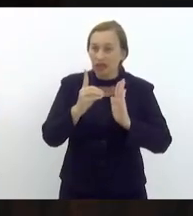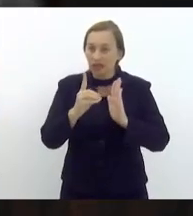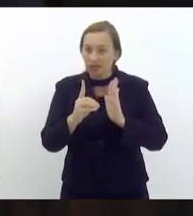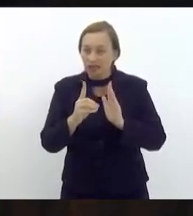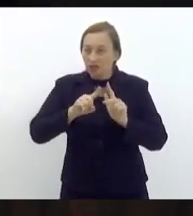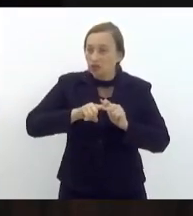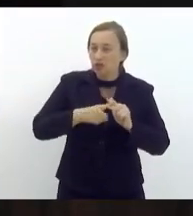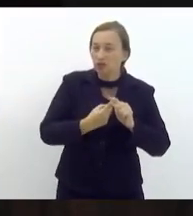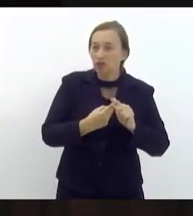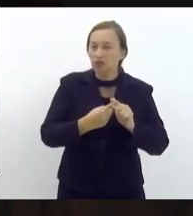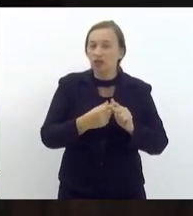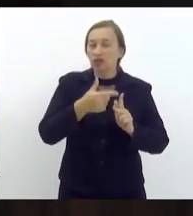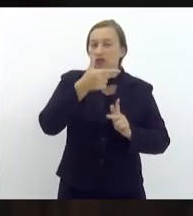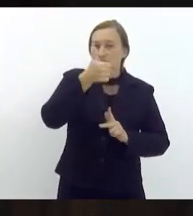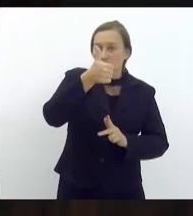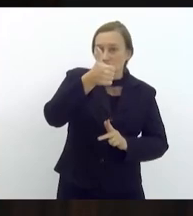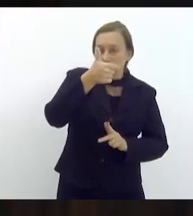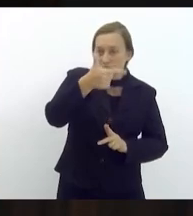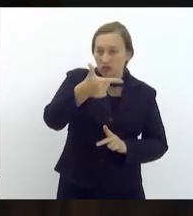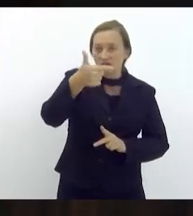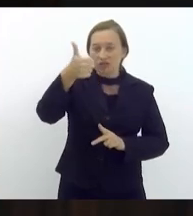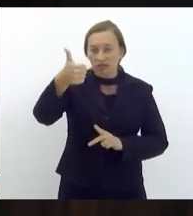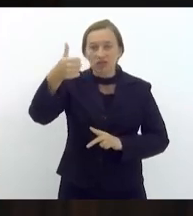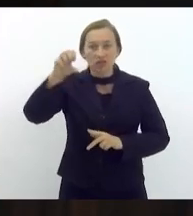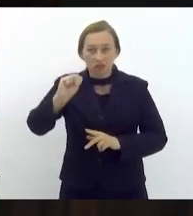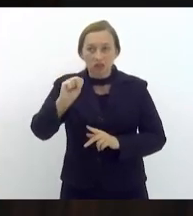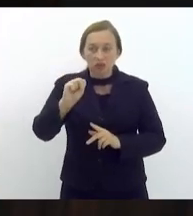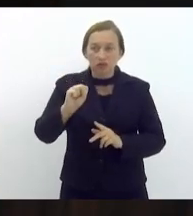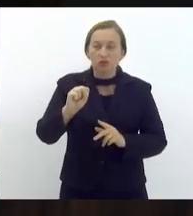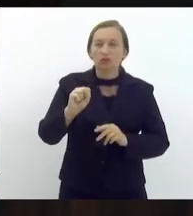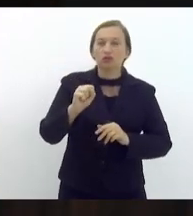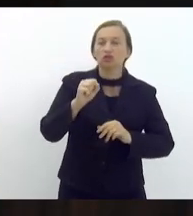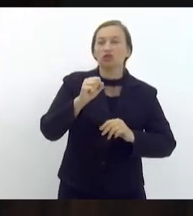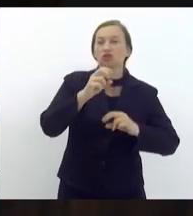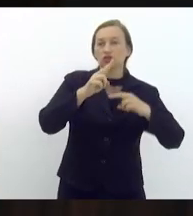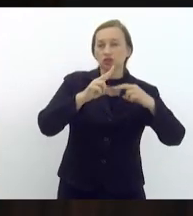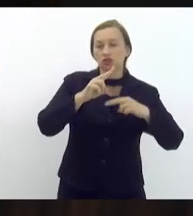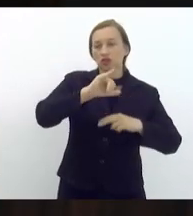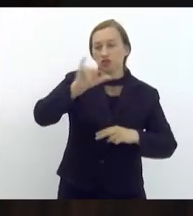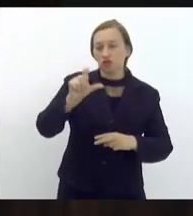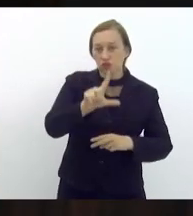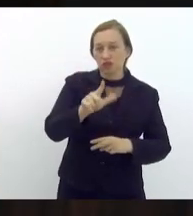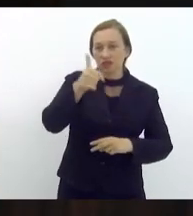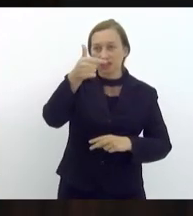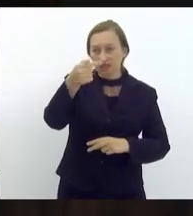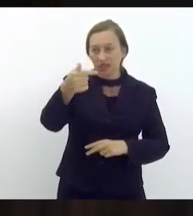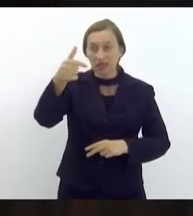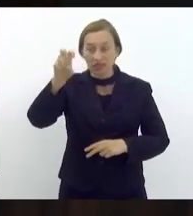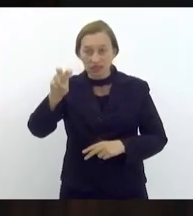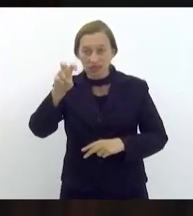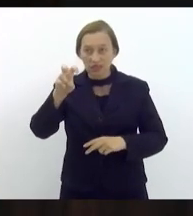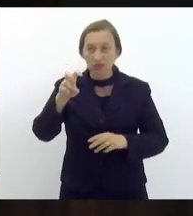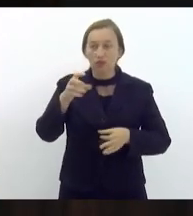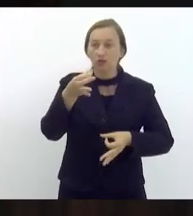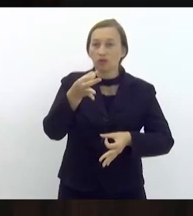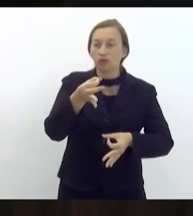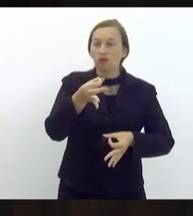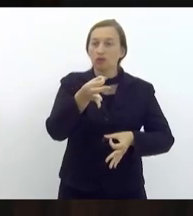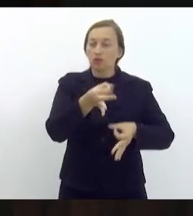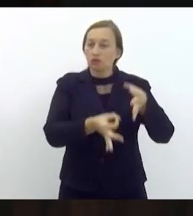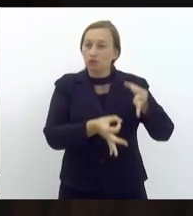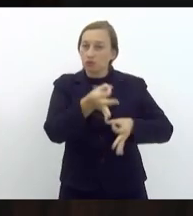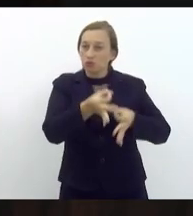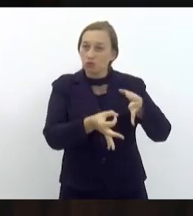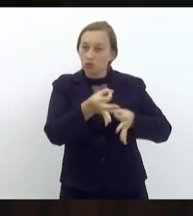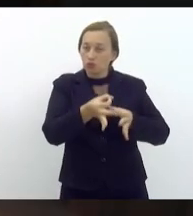número 218 de 18 de julho de 75 que dispõe sobre o regime jurídico peculiar aos